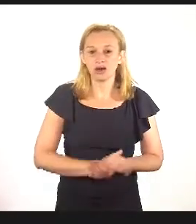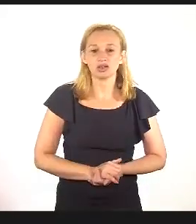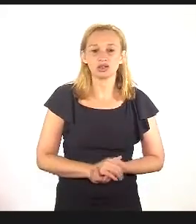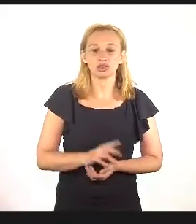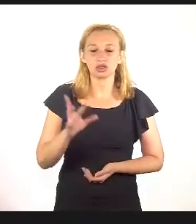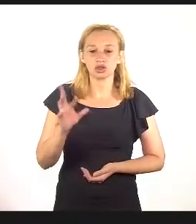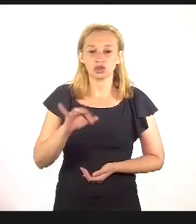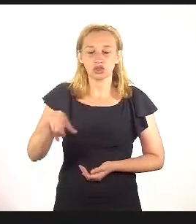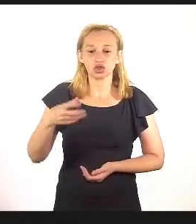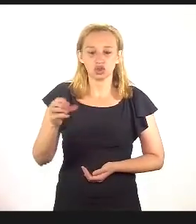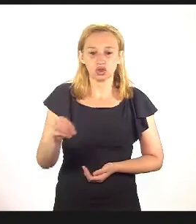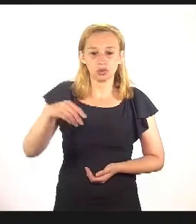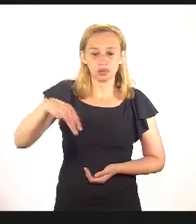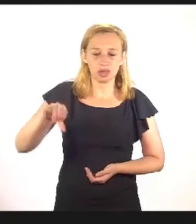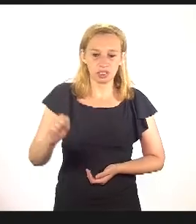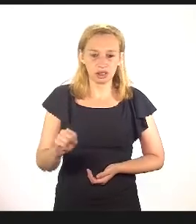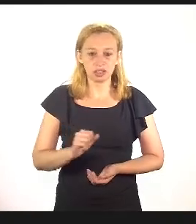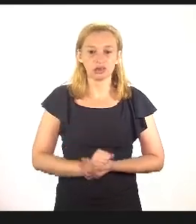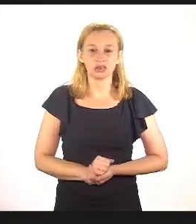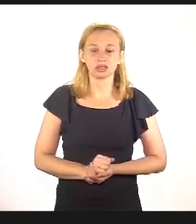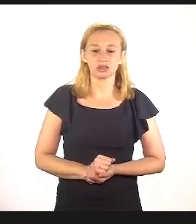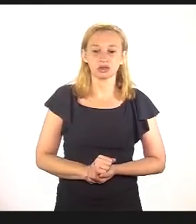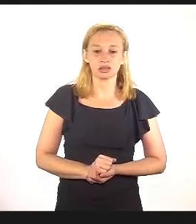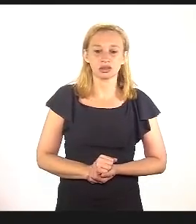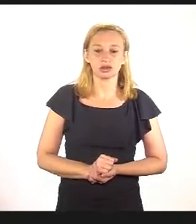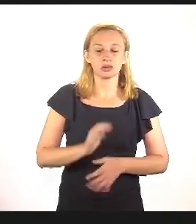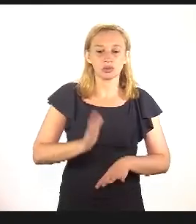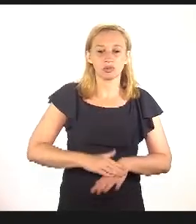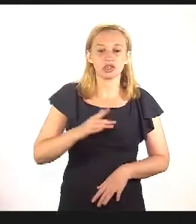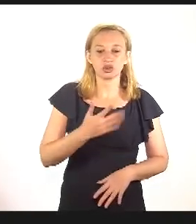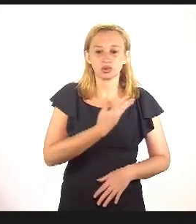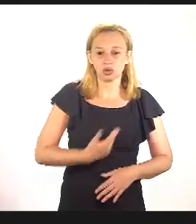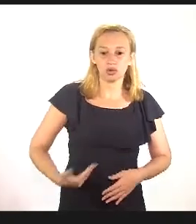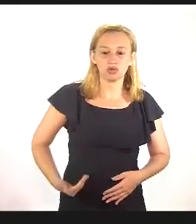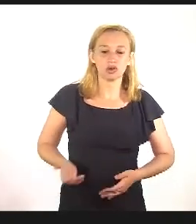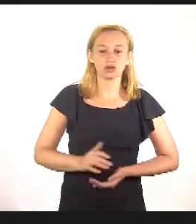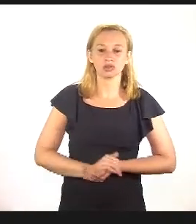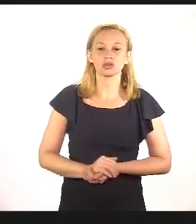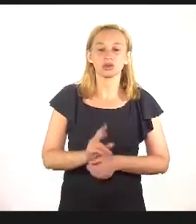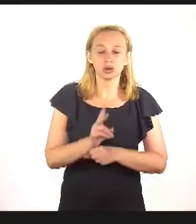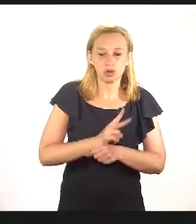geosmina, né? Que inevitavelmente, por mais que o governo busque fazer